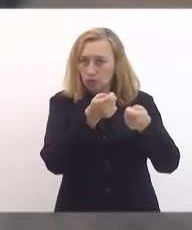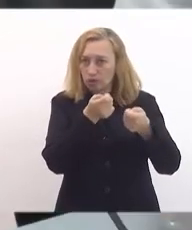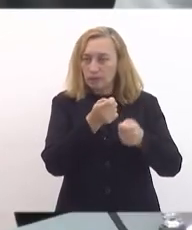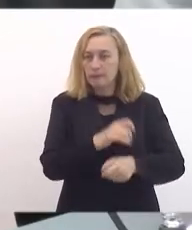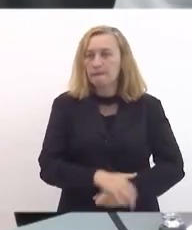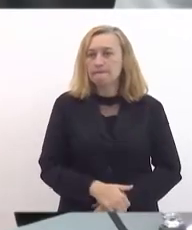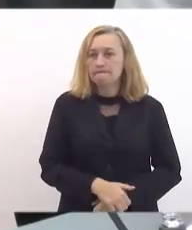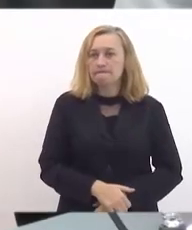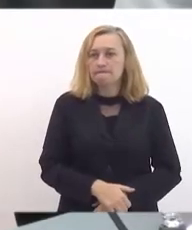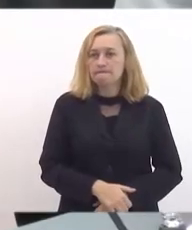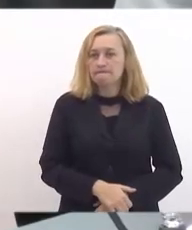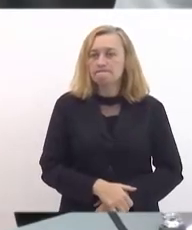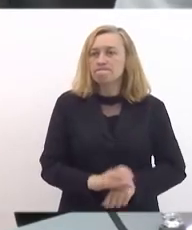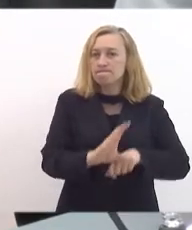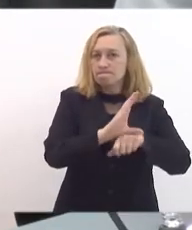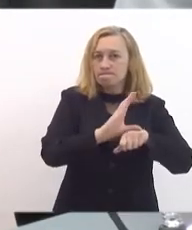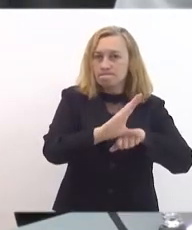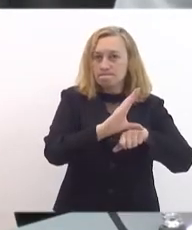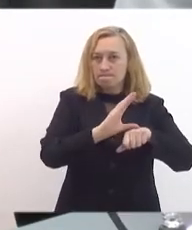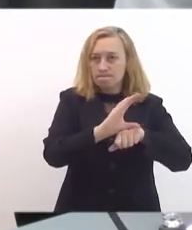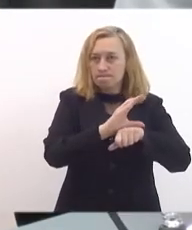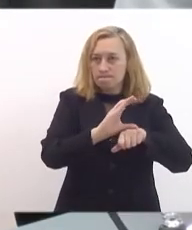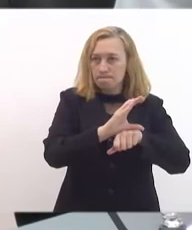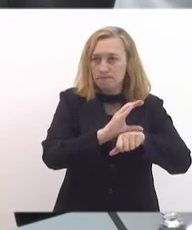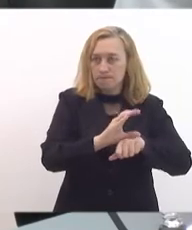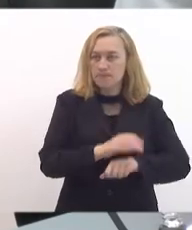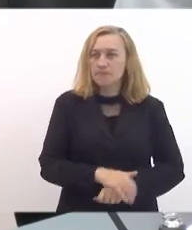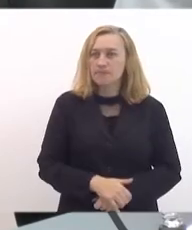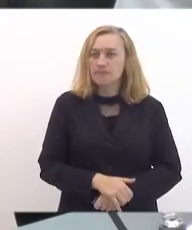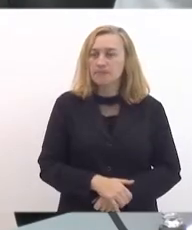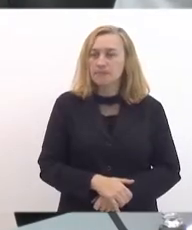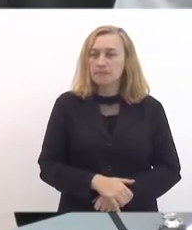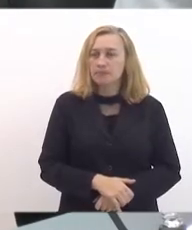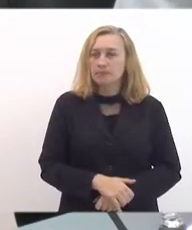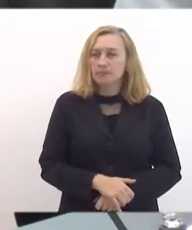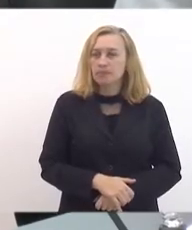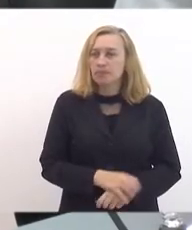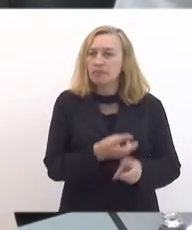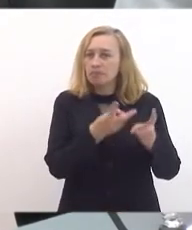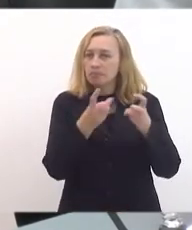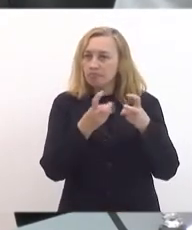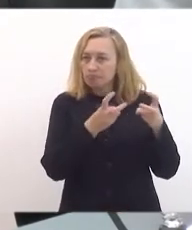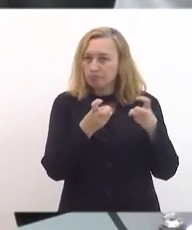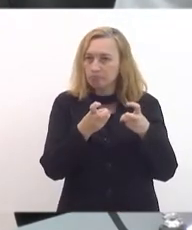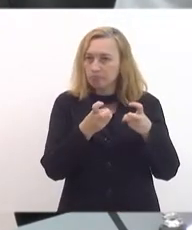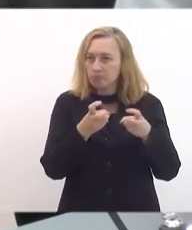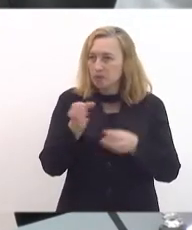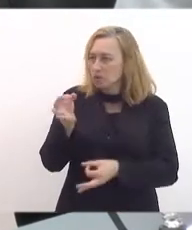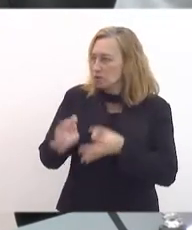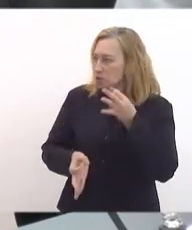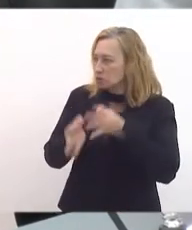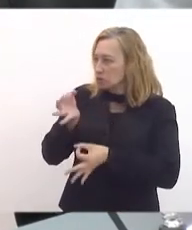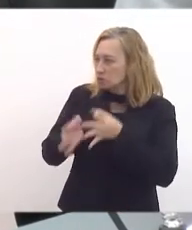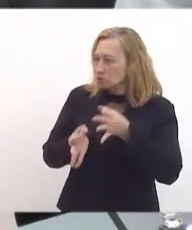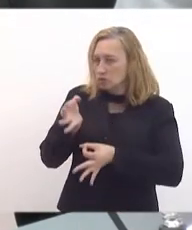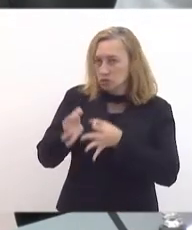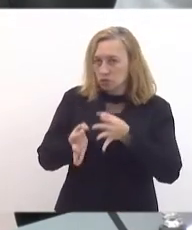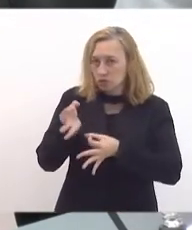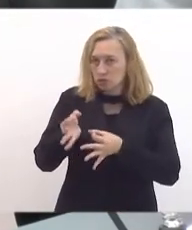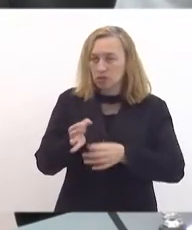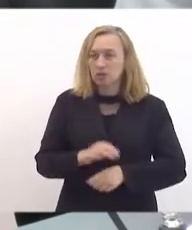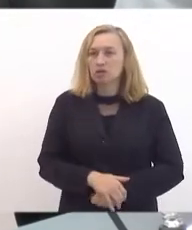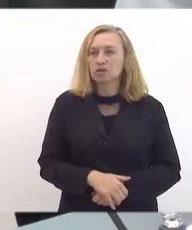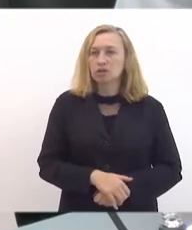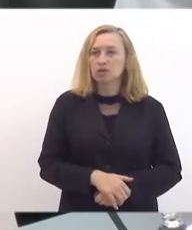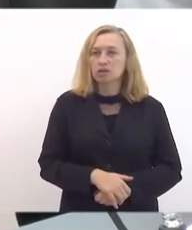é constitucional e ela foi verificada eu judiciário deu por condicional